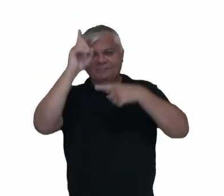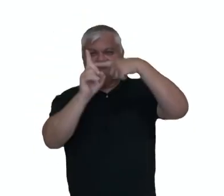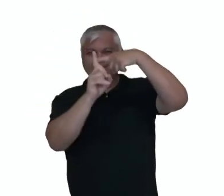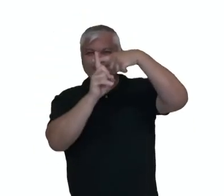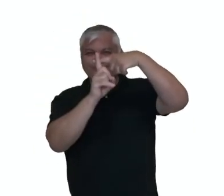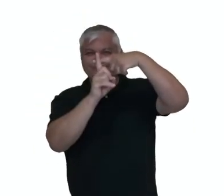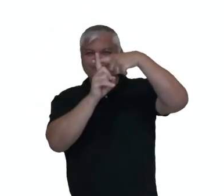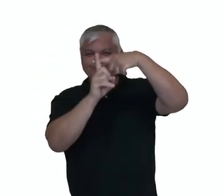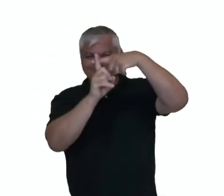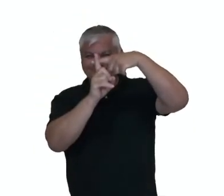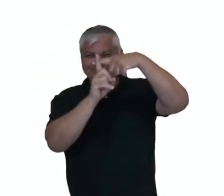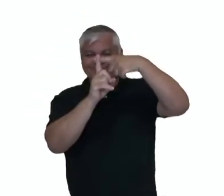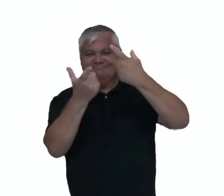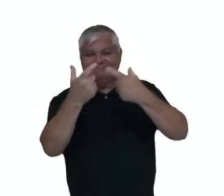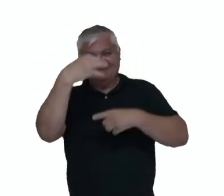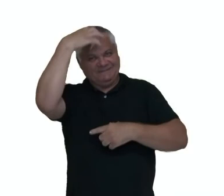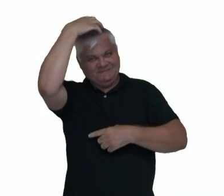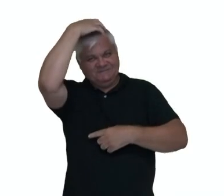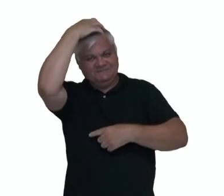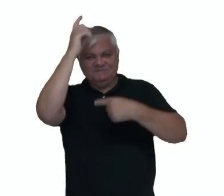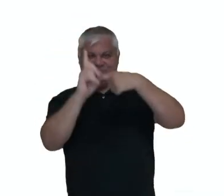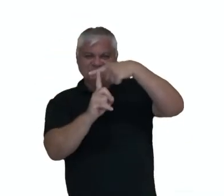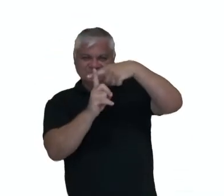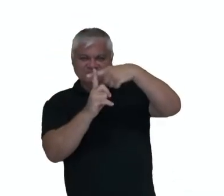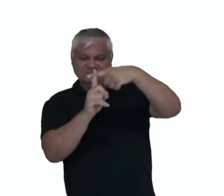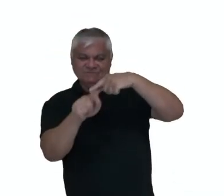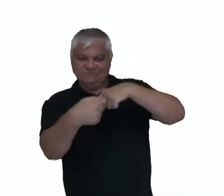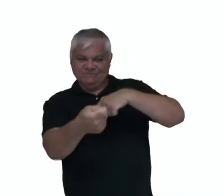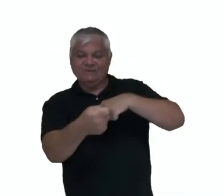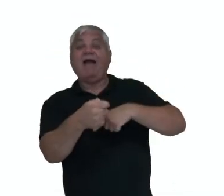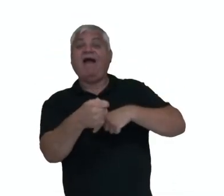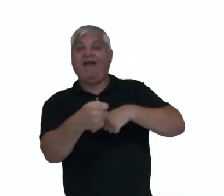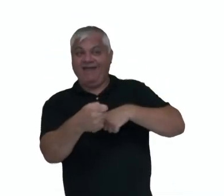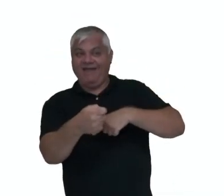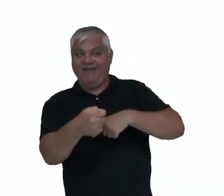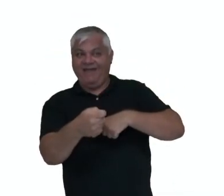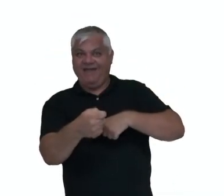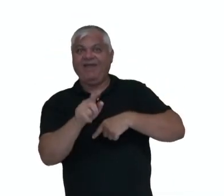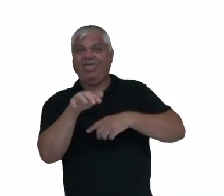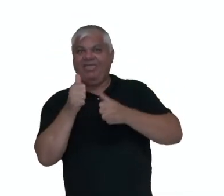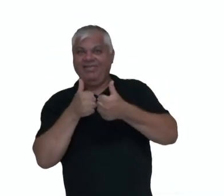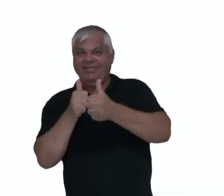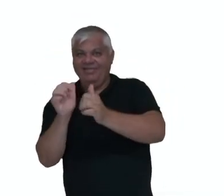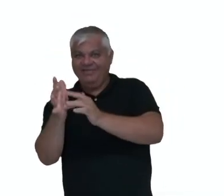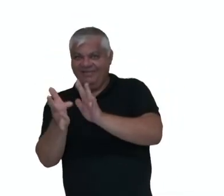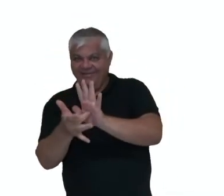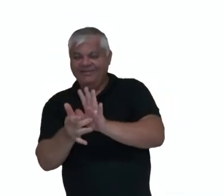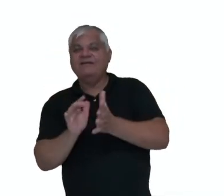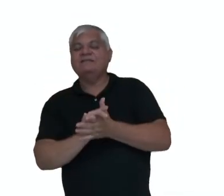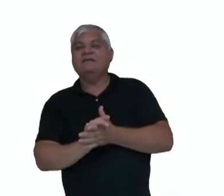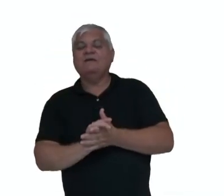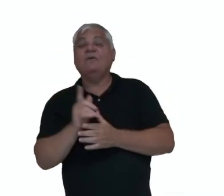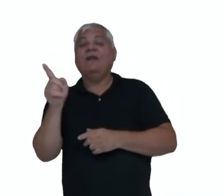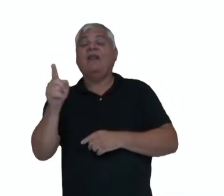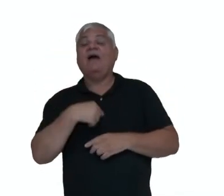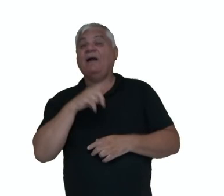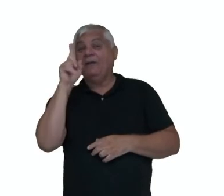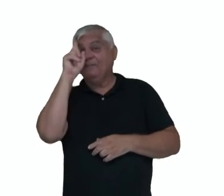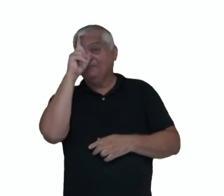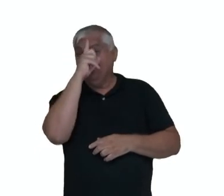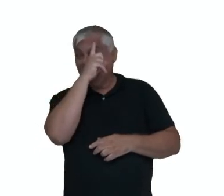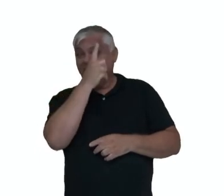é a representação do cristianismo, né? Com o Edito de Milão, ali no ano de 313, o